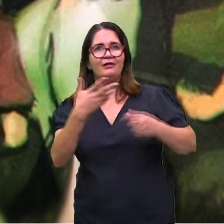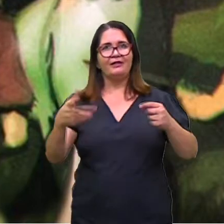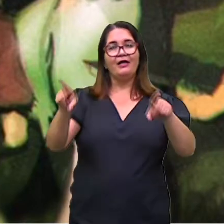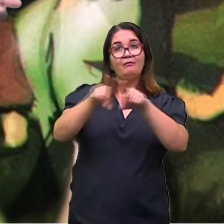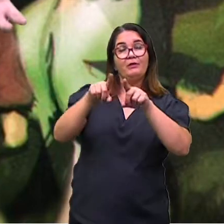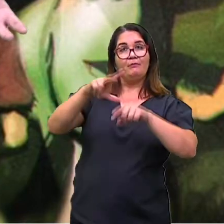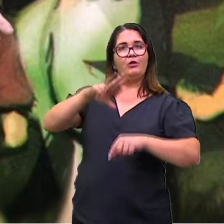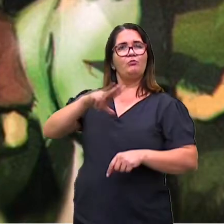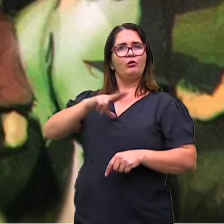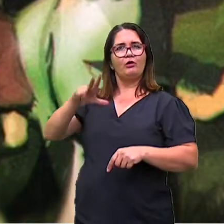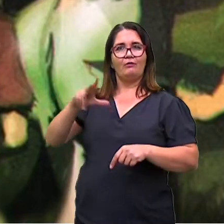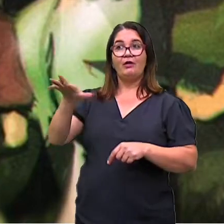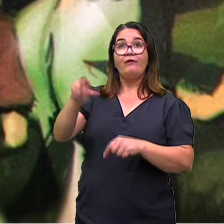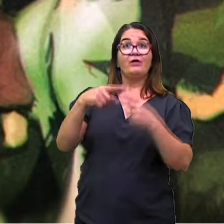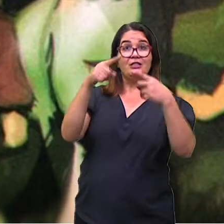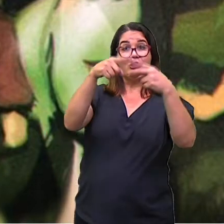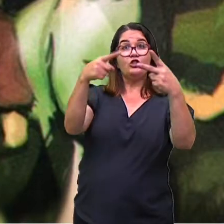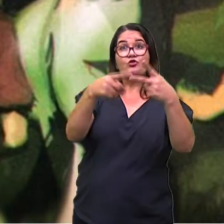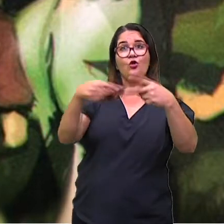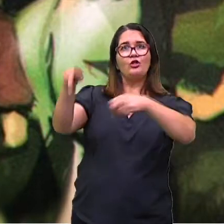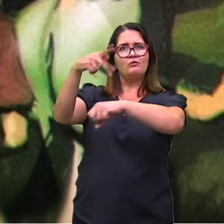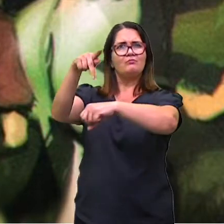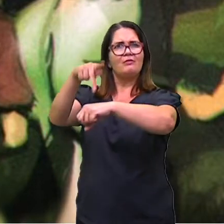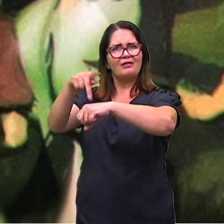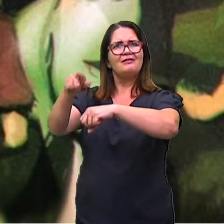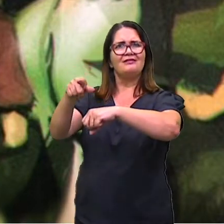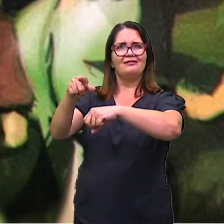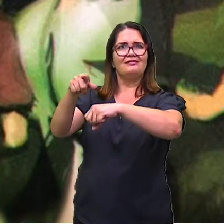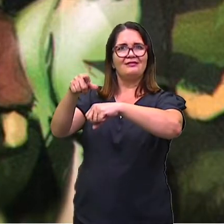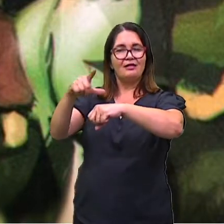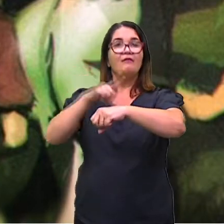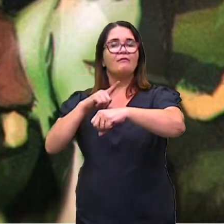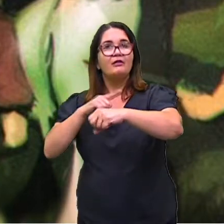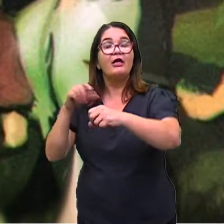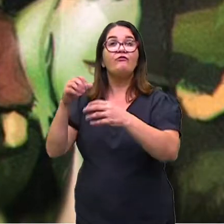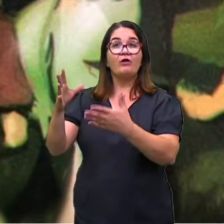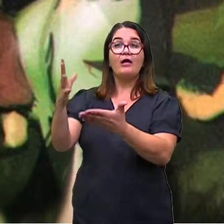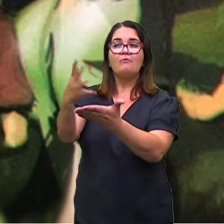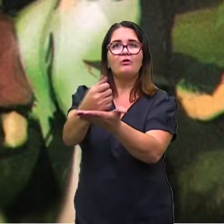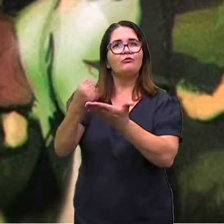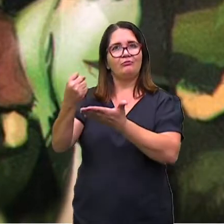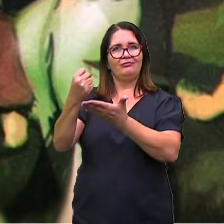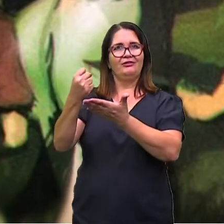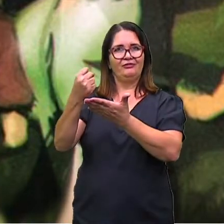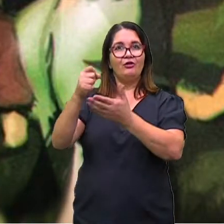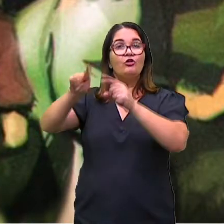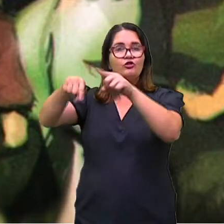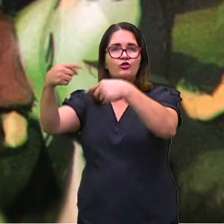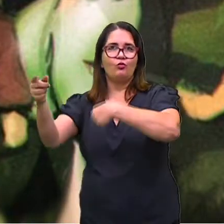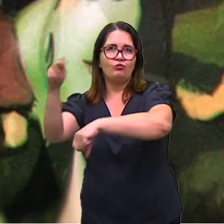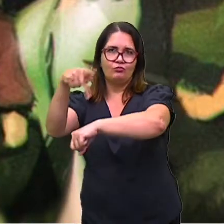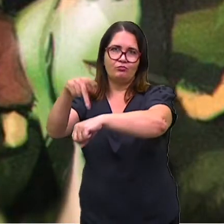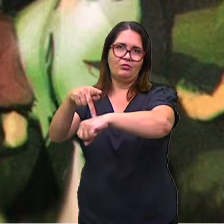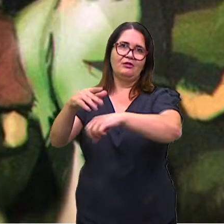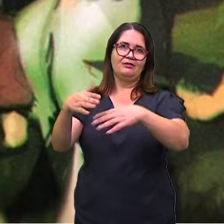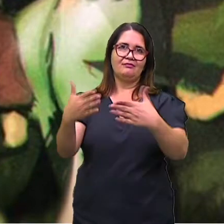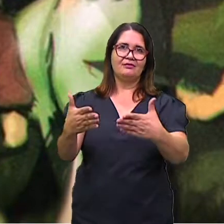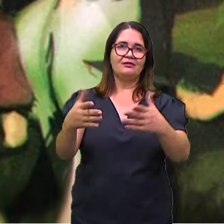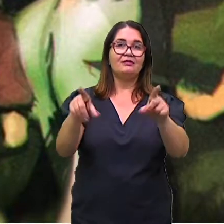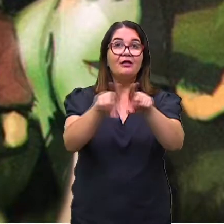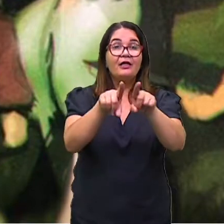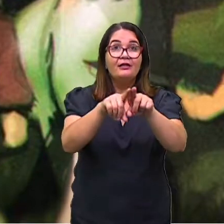Então, o que inegavelmente colaborou para o avanço tecnológico dessas nações, uma vez